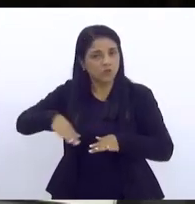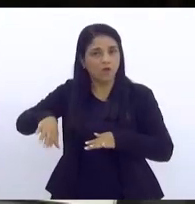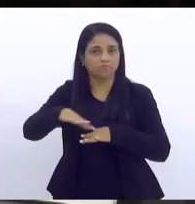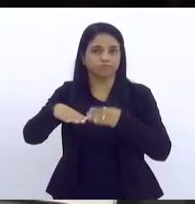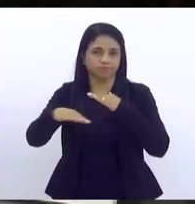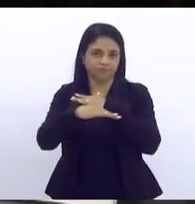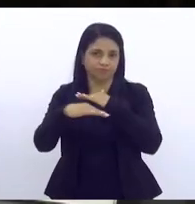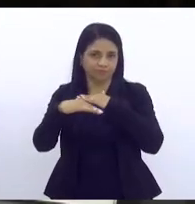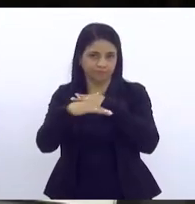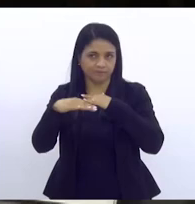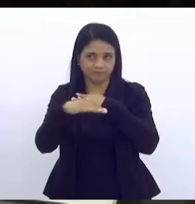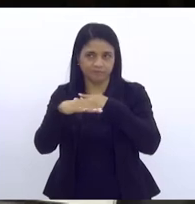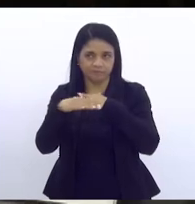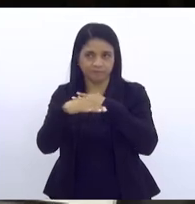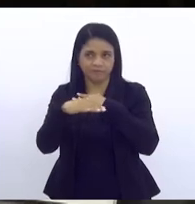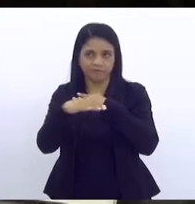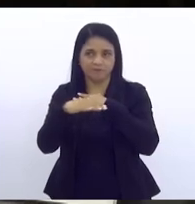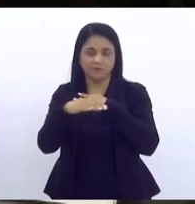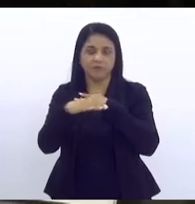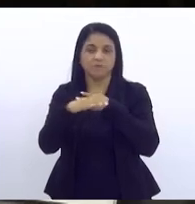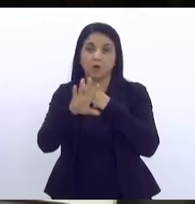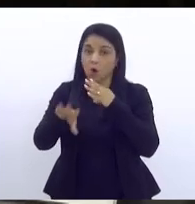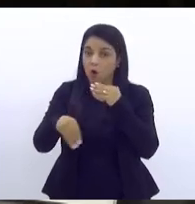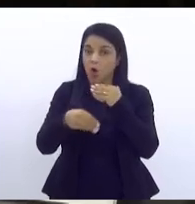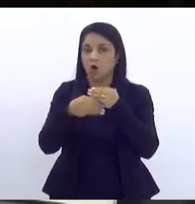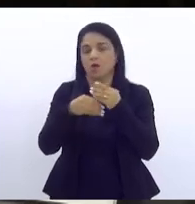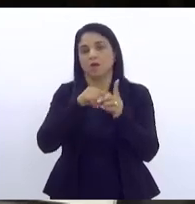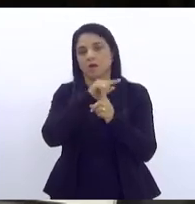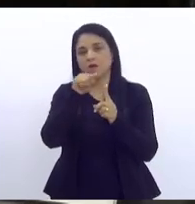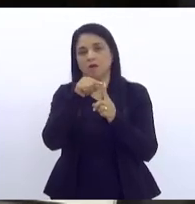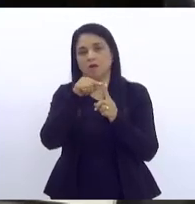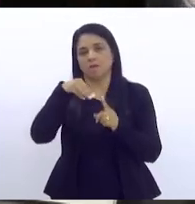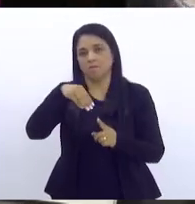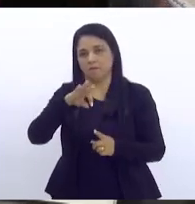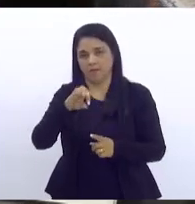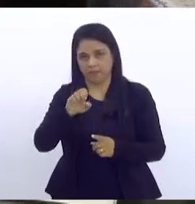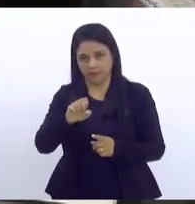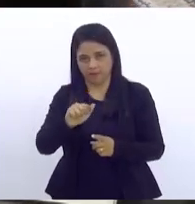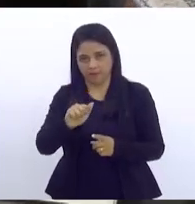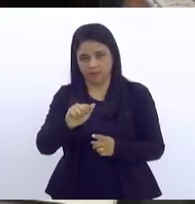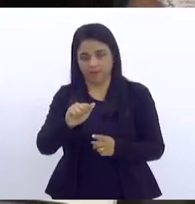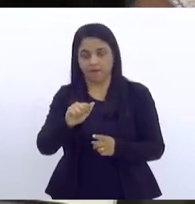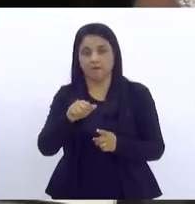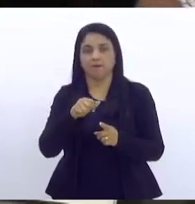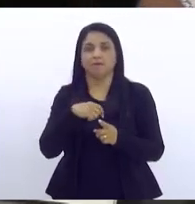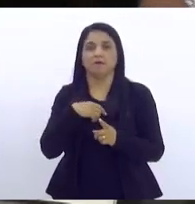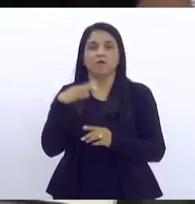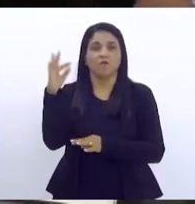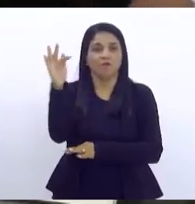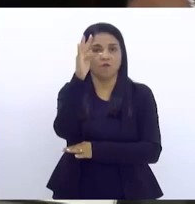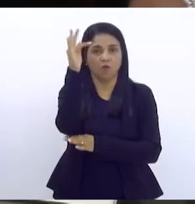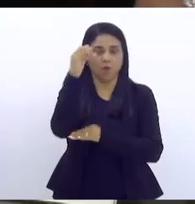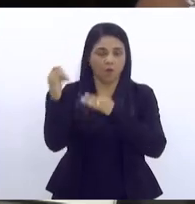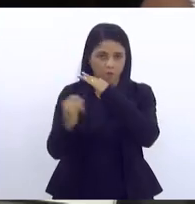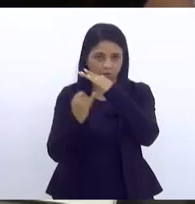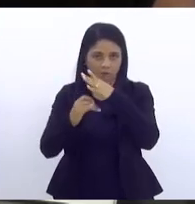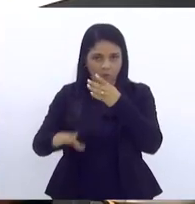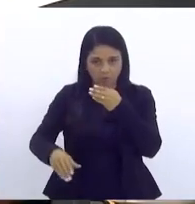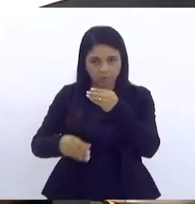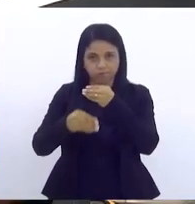urbanizados ele passa compor a meta entendi pra área formal e pra área informal essa previsão orçamentária de